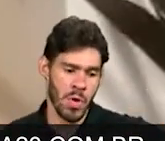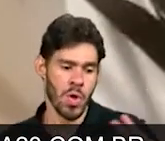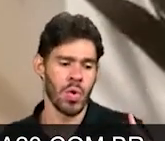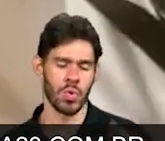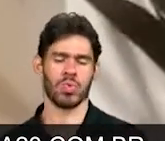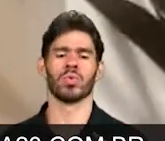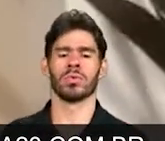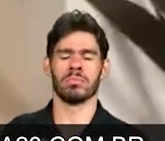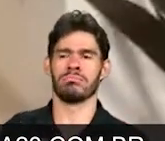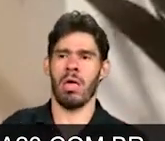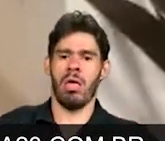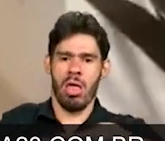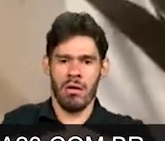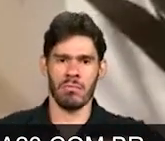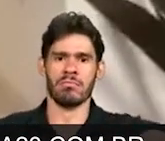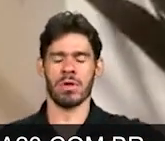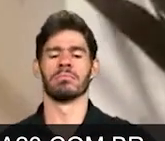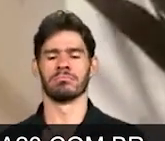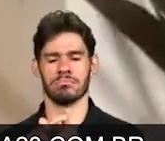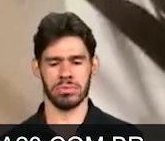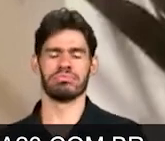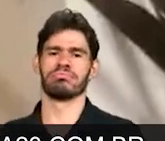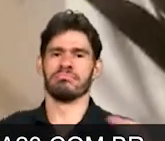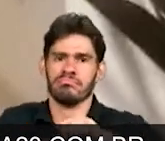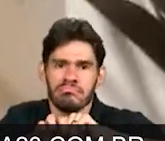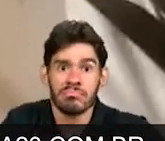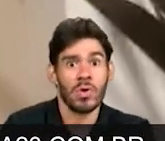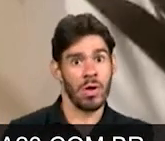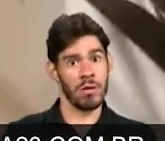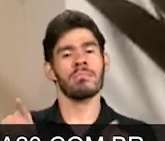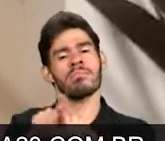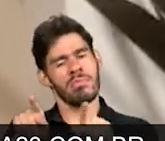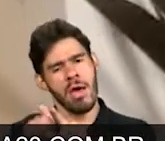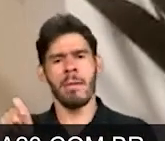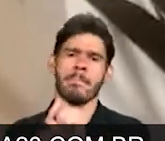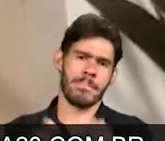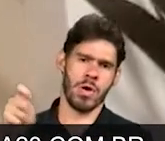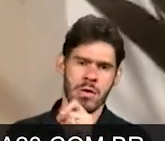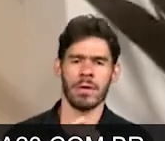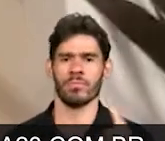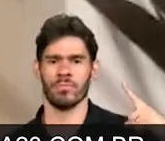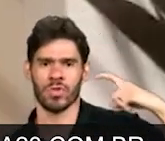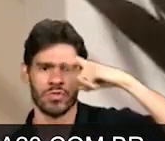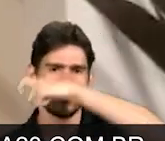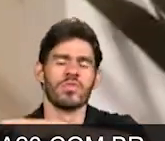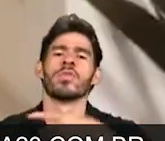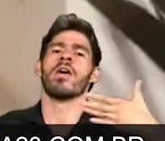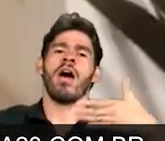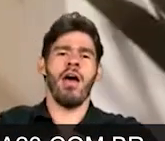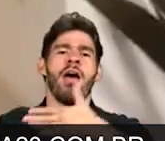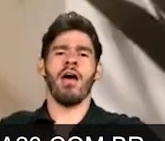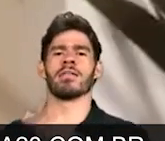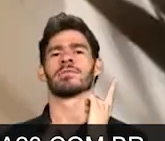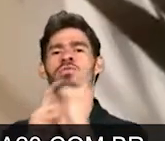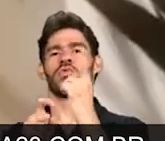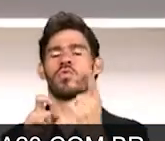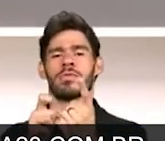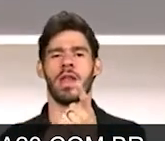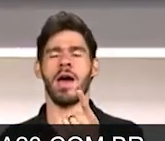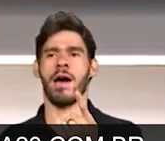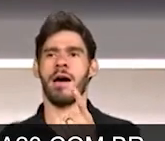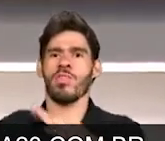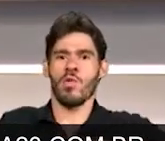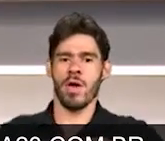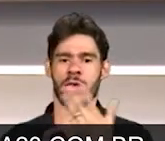a aglomerações, que leva ao aumento da transmissão e que leva também a uma dificuldade de acesso ao diagnóstico e ao tratamento.